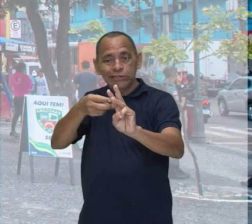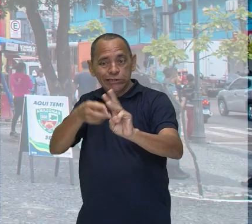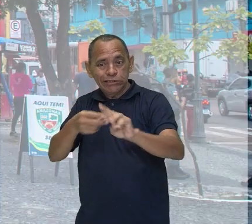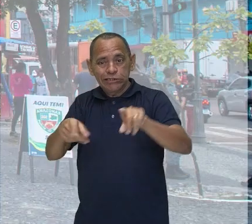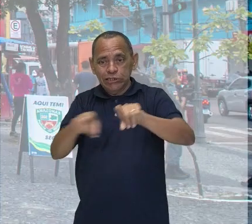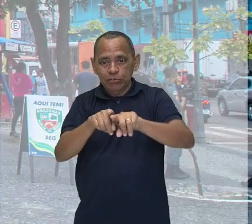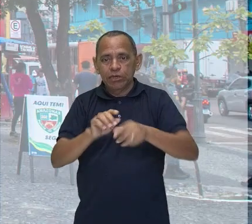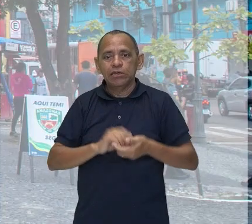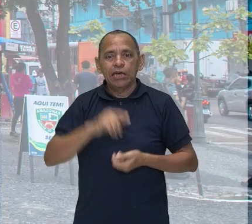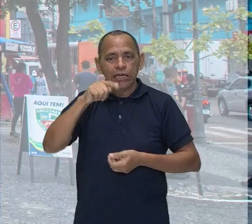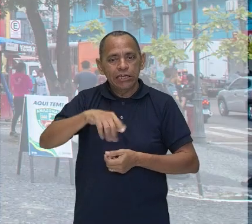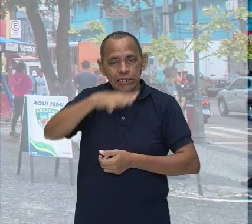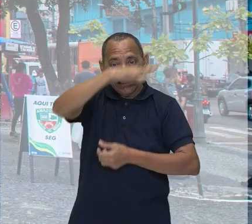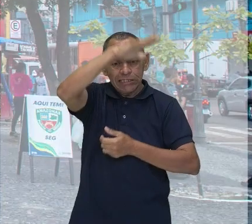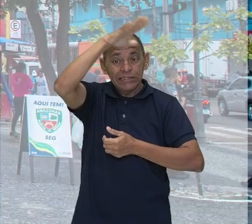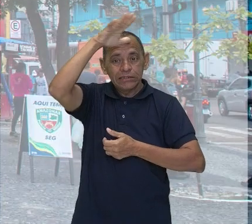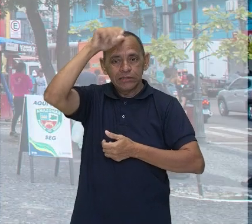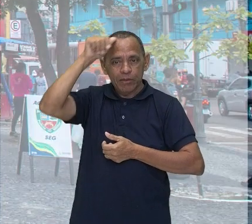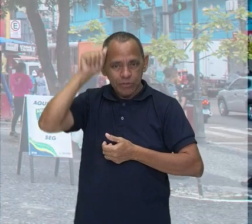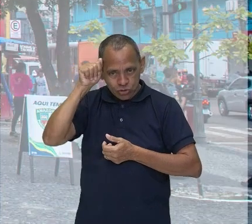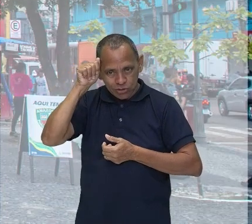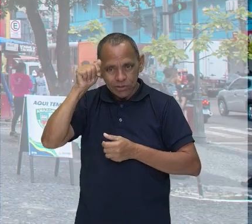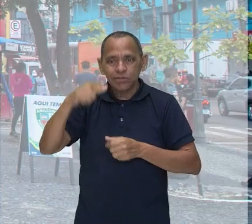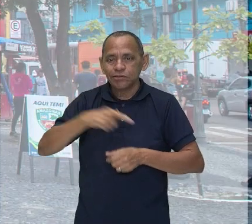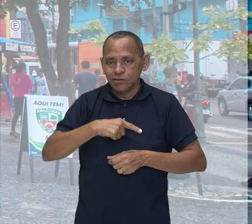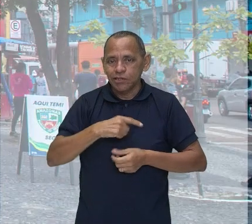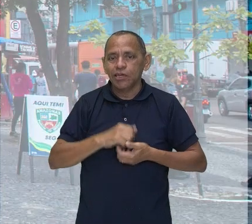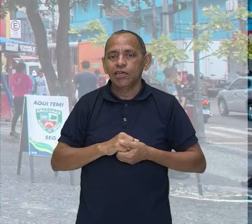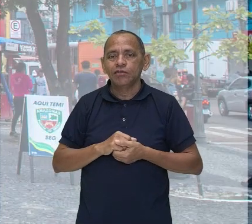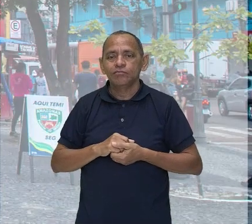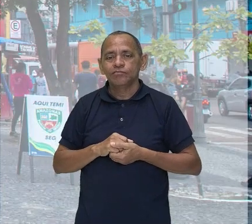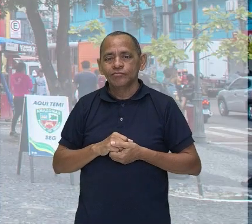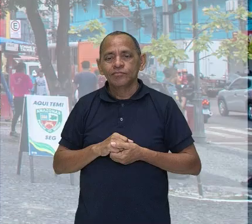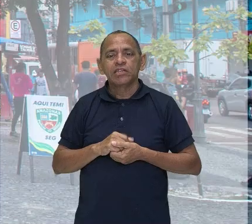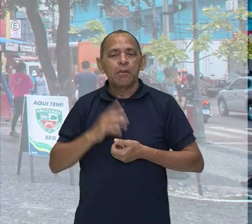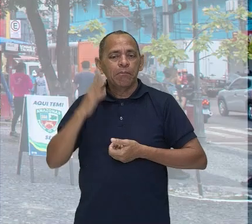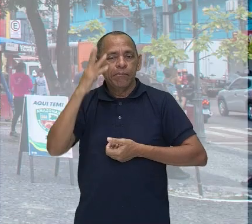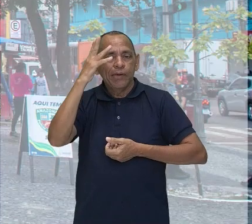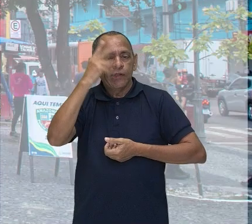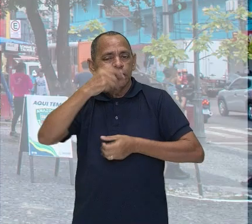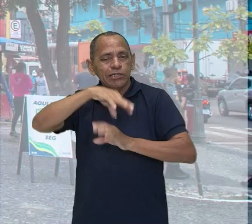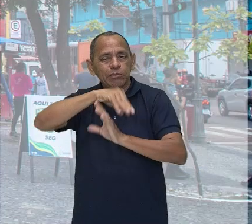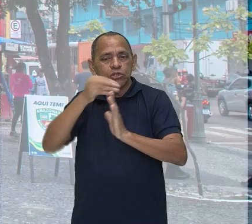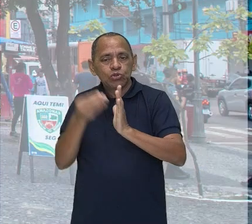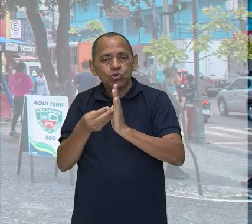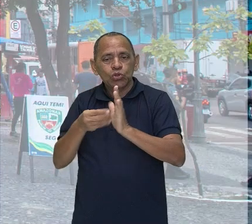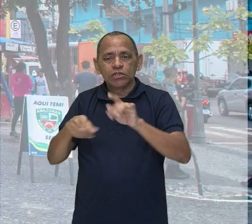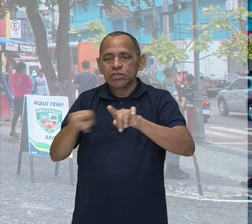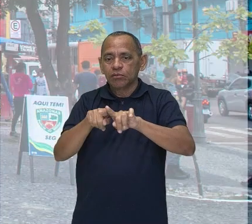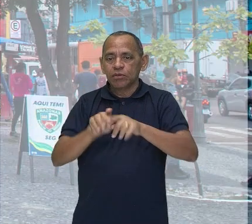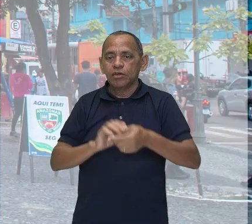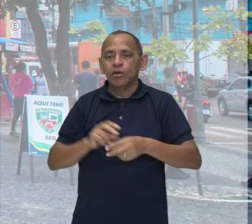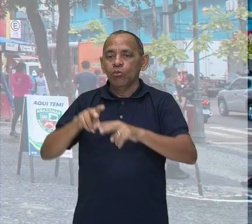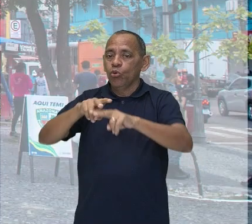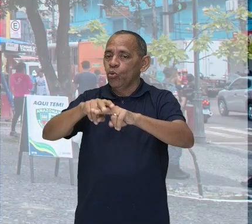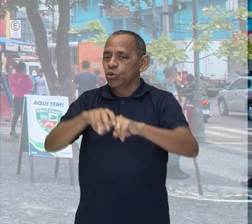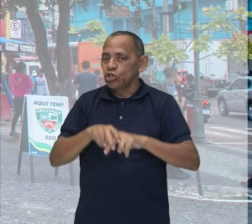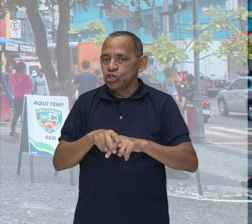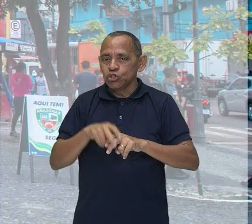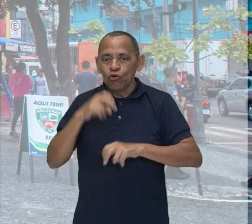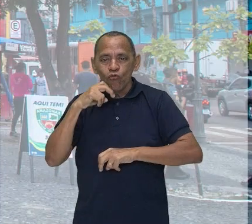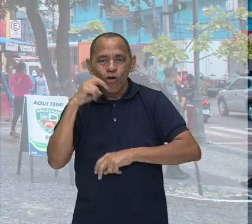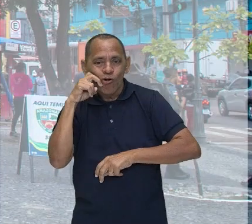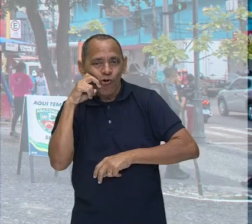então enaltecer o indígena, enaltecer a beleza amazônica, que é o quê? O índio. A gente não pode ter vergonha da